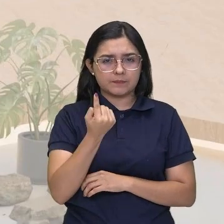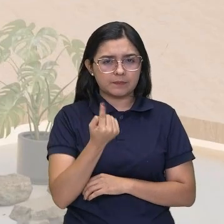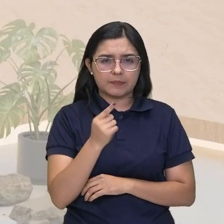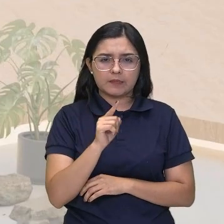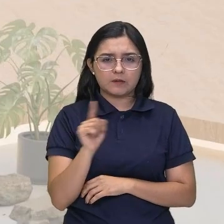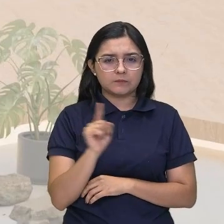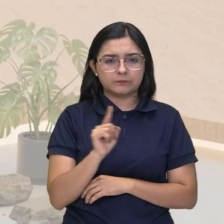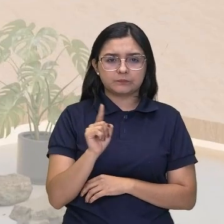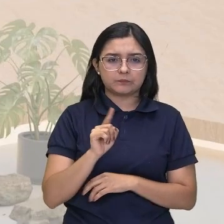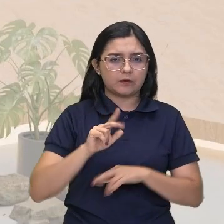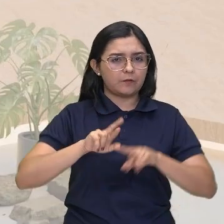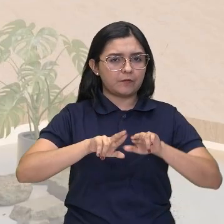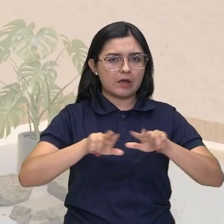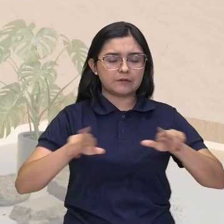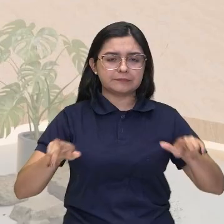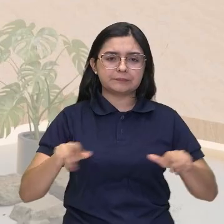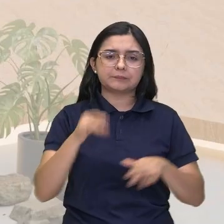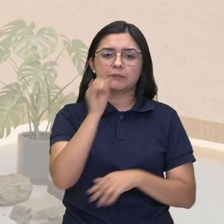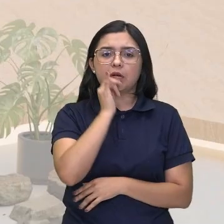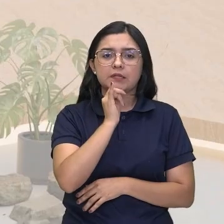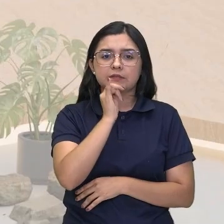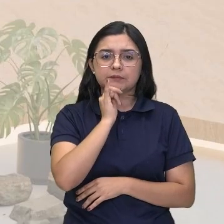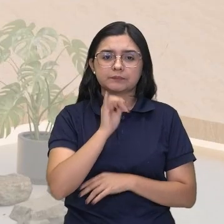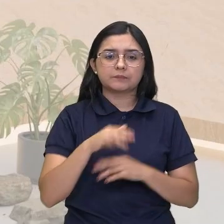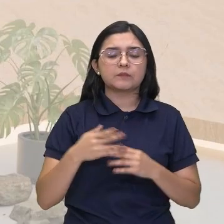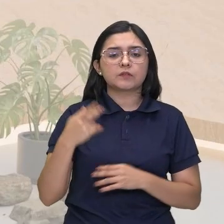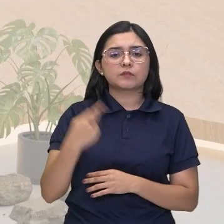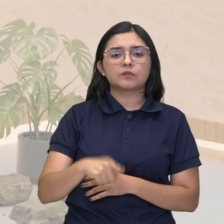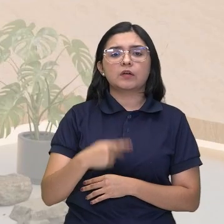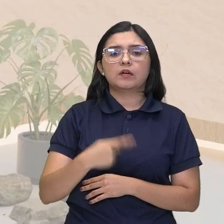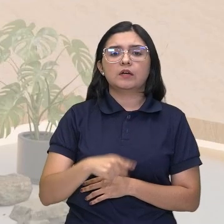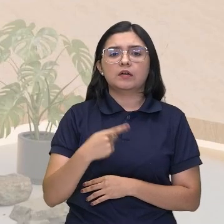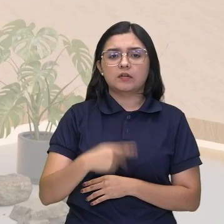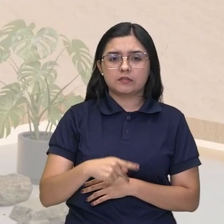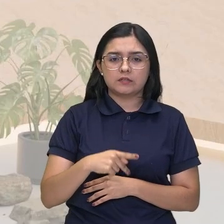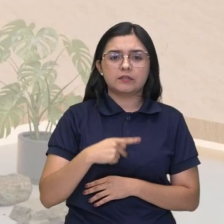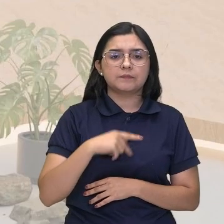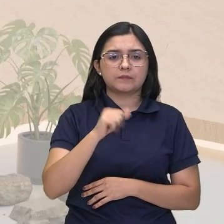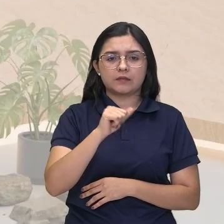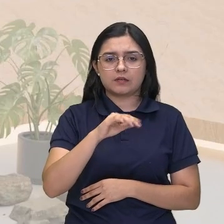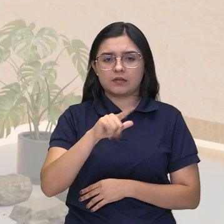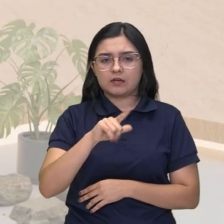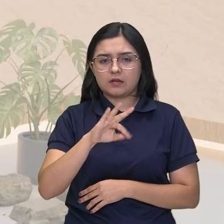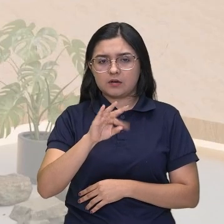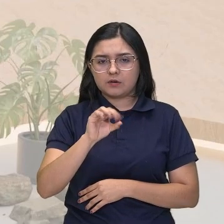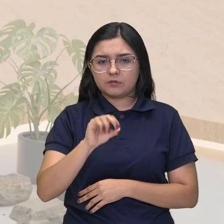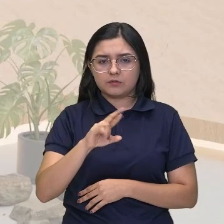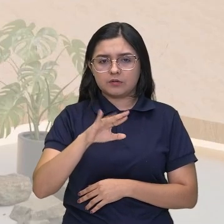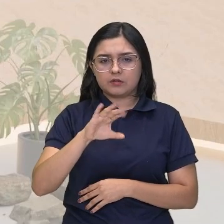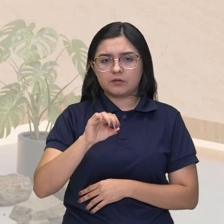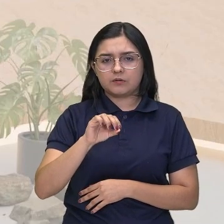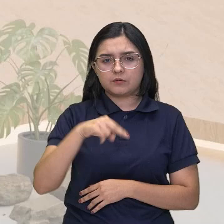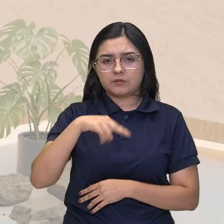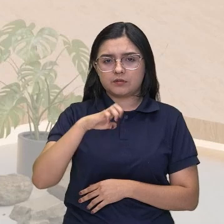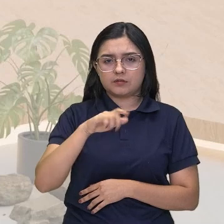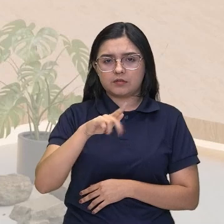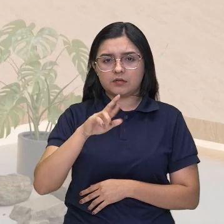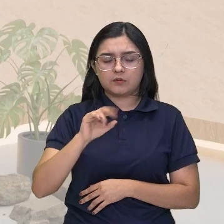Tudo isso aí, né? Se nós pegarmos, por exemplo, só aqui no Alto Rio Negro, por exemplo, lá em São Gabriel, né, como a